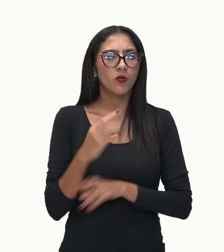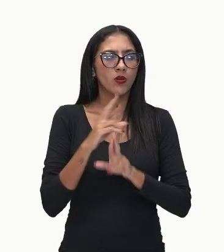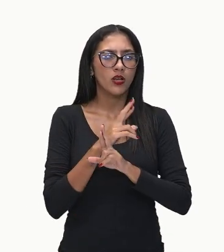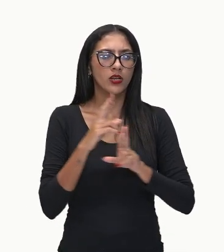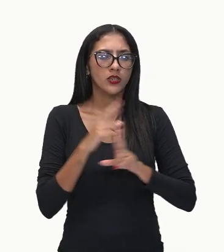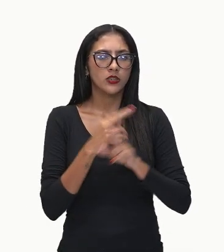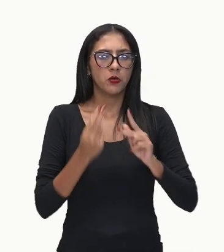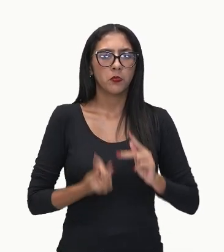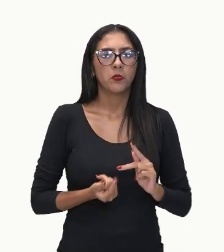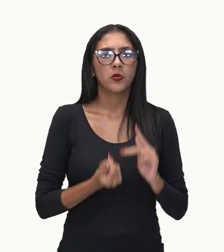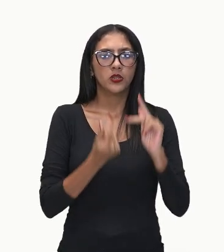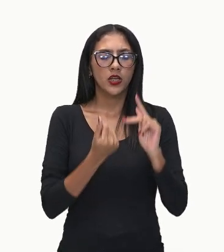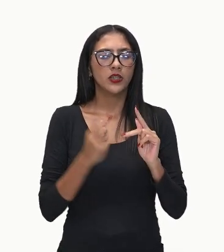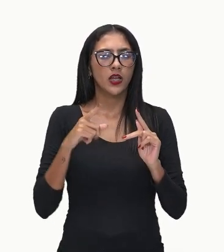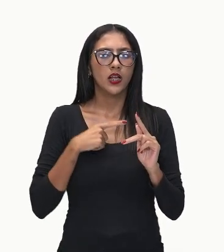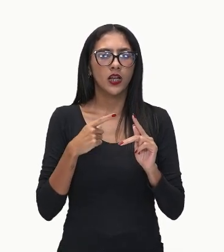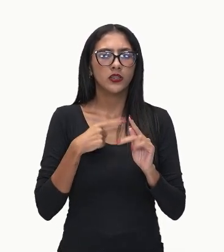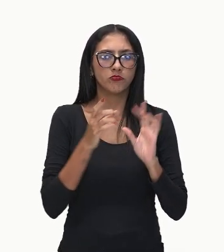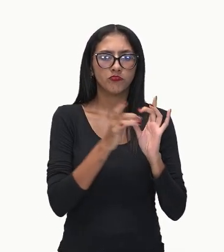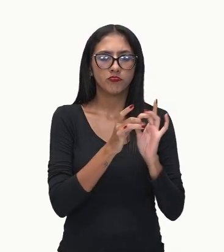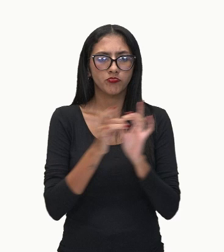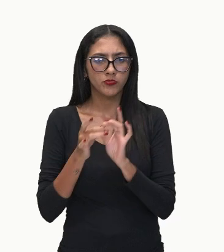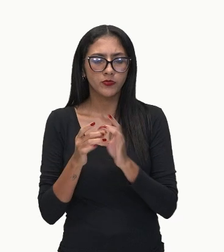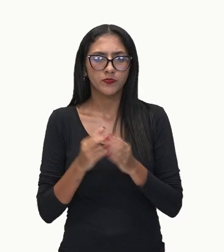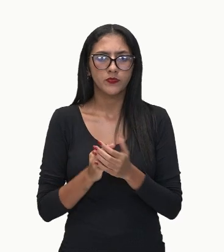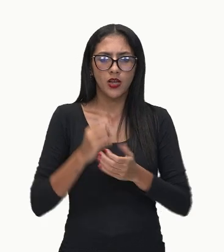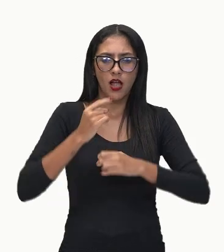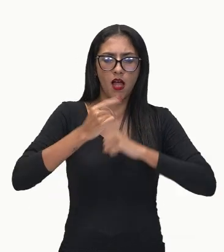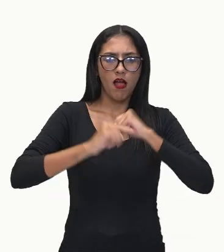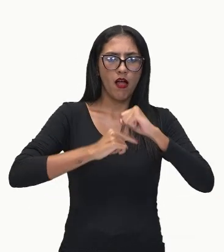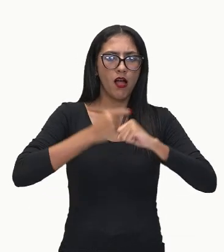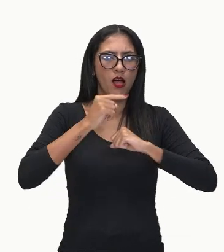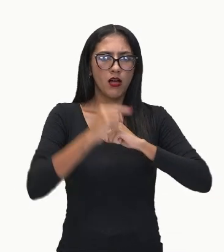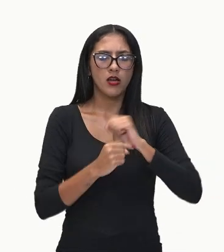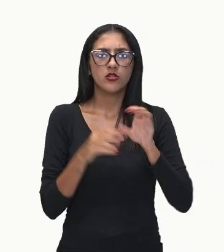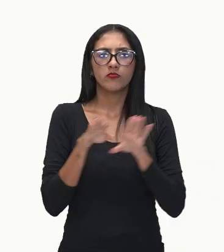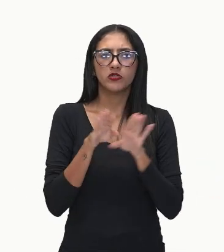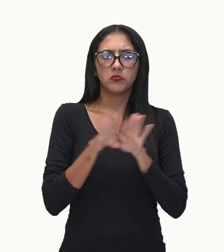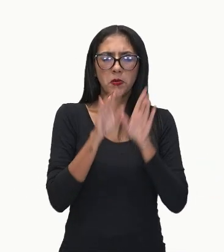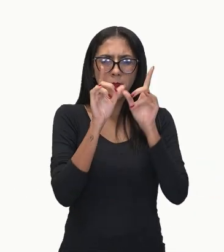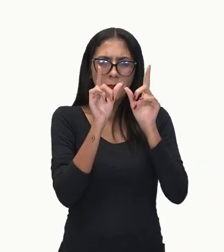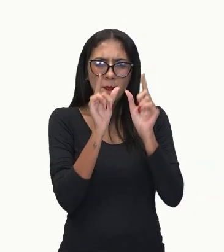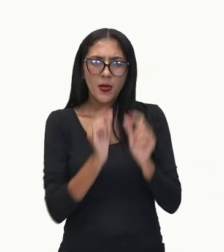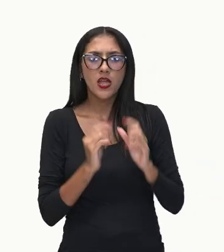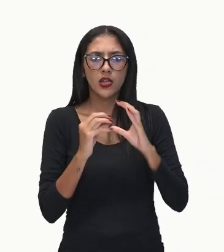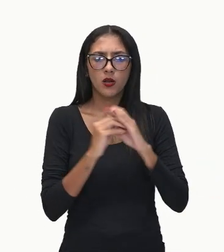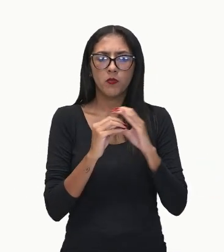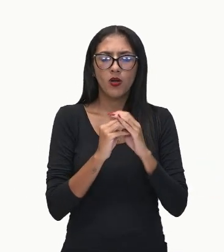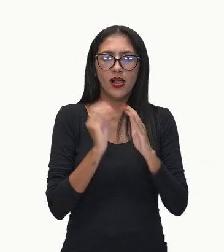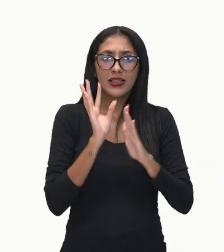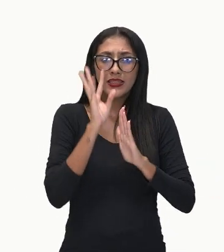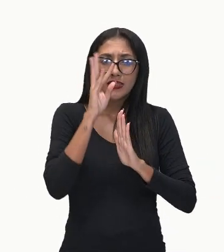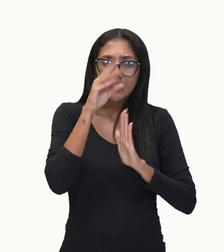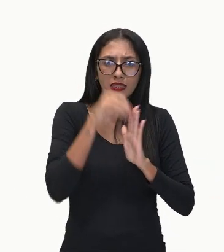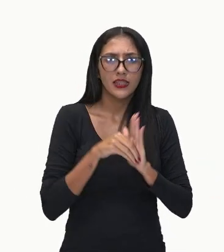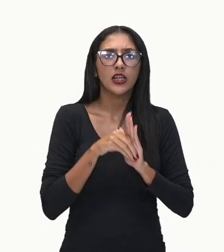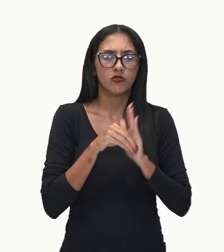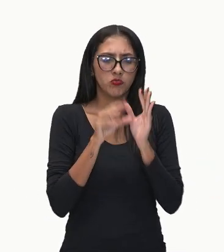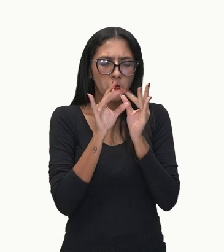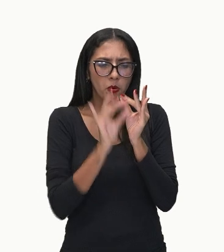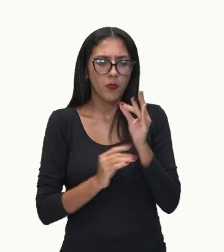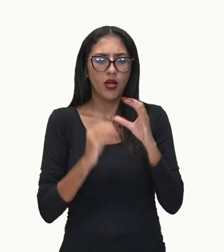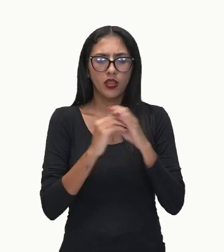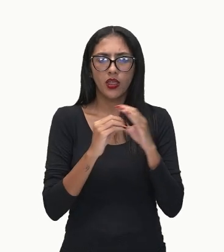elas se ligam e transportam átomos e pequenas moléculas dentro das células e por todo